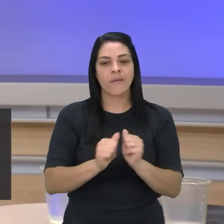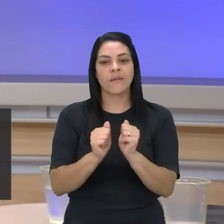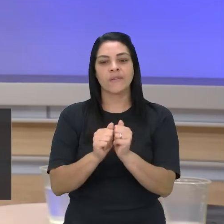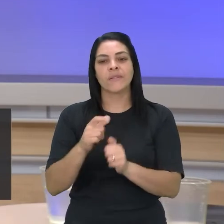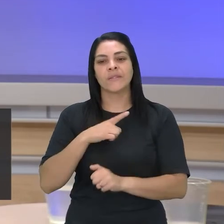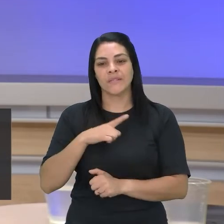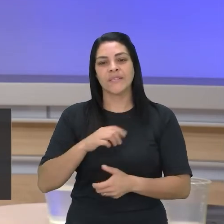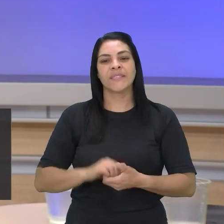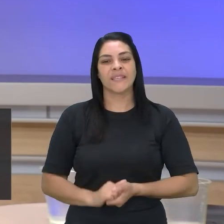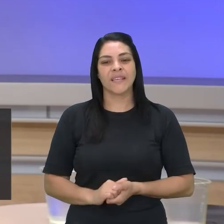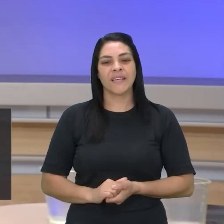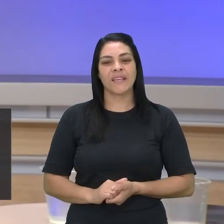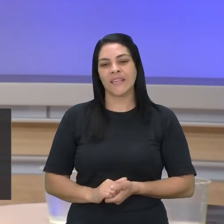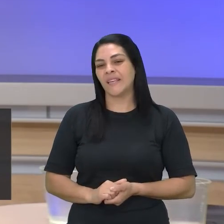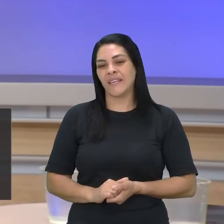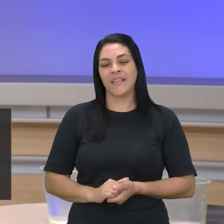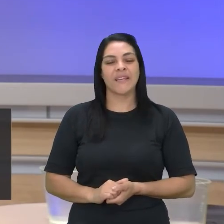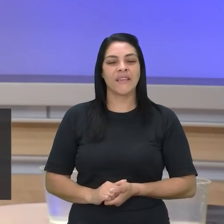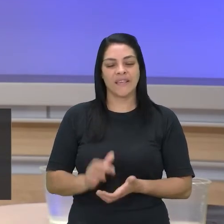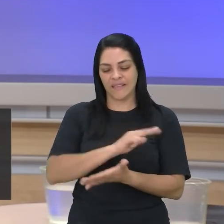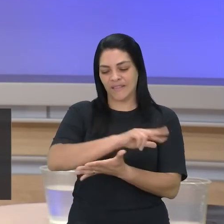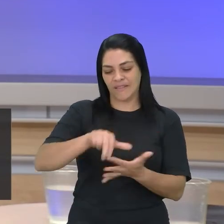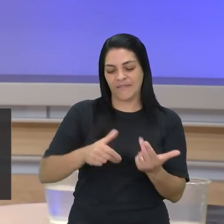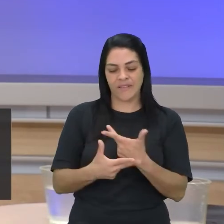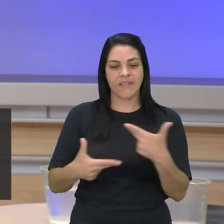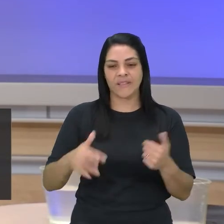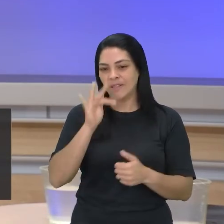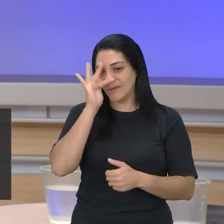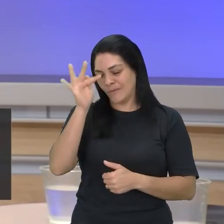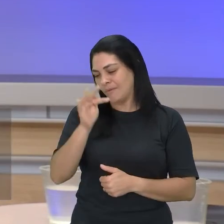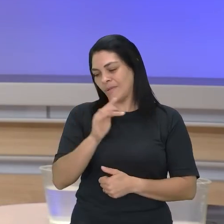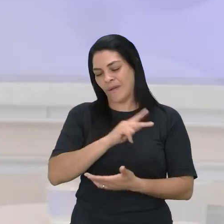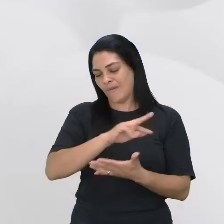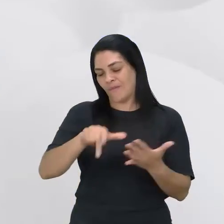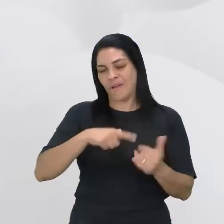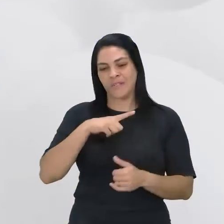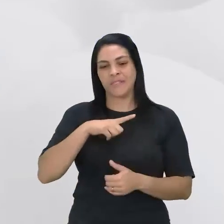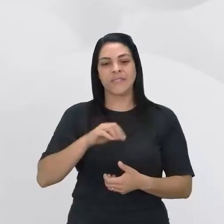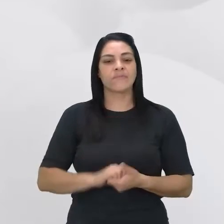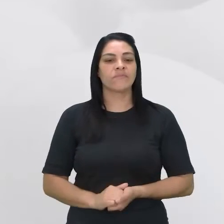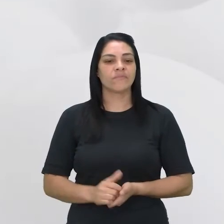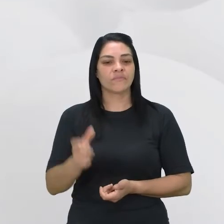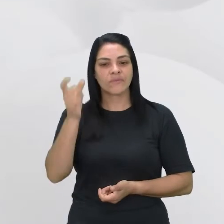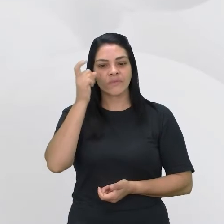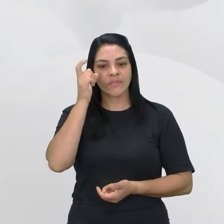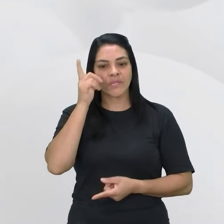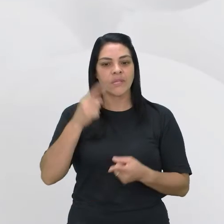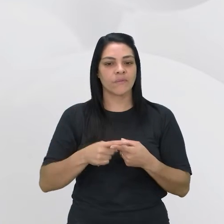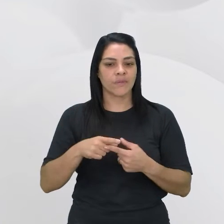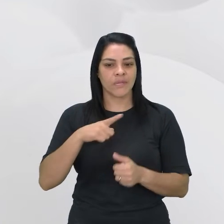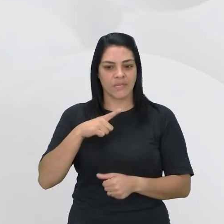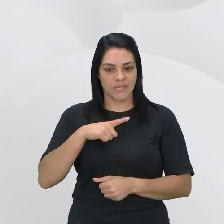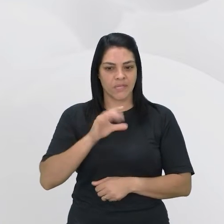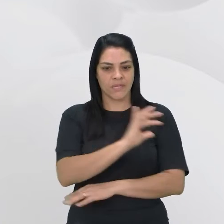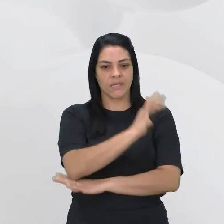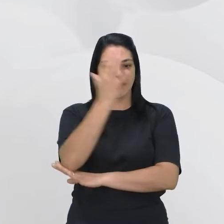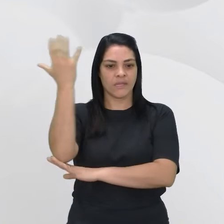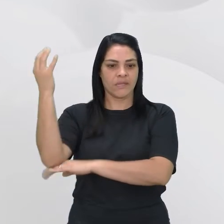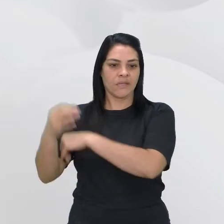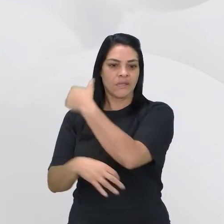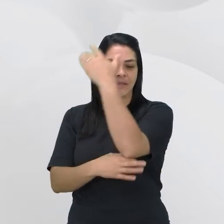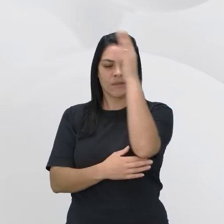mamão, azaleia, uma série de outras espécies. Aí aqui é interessante porque tem essa floresta do Capão